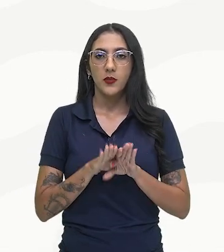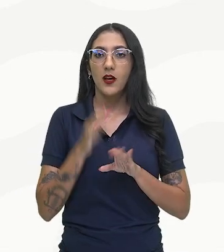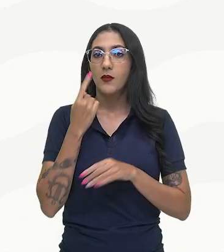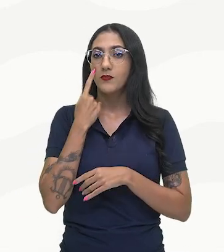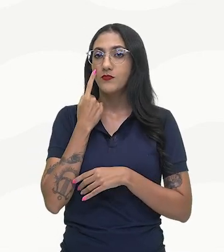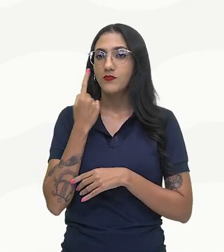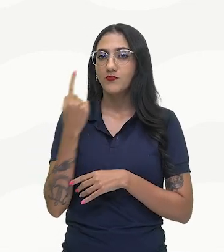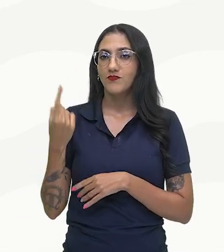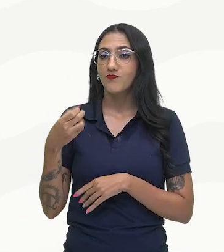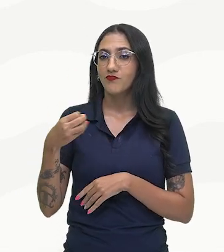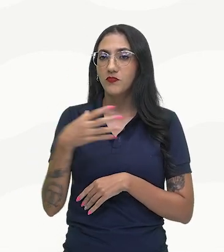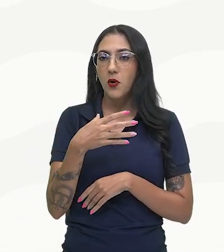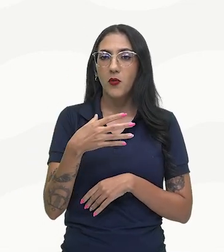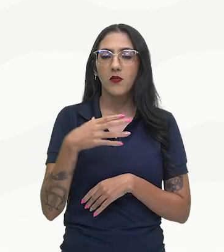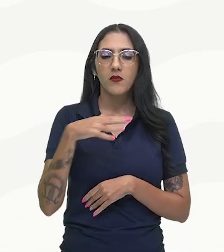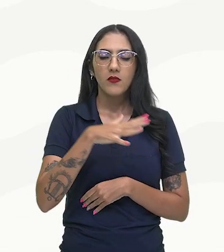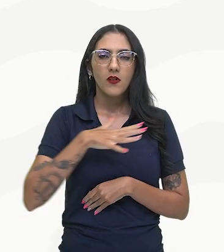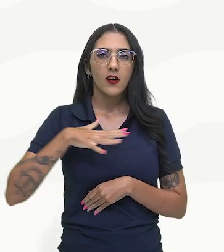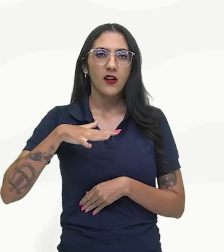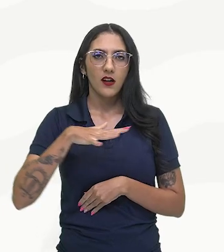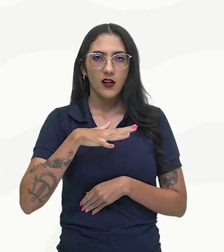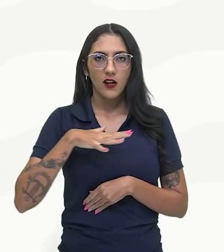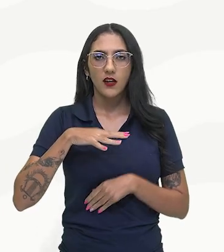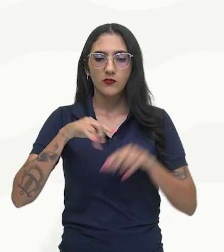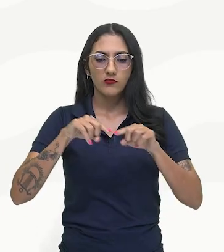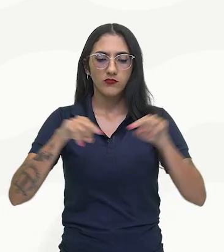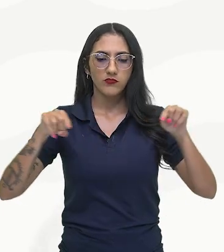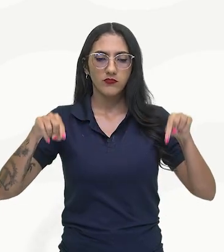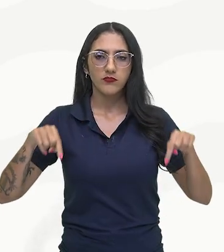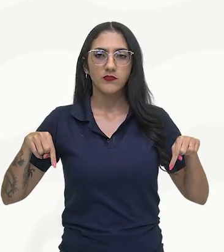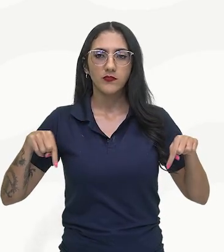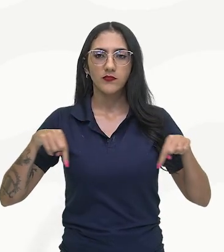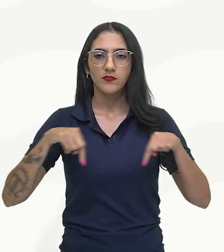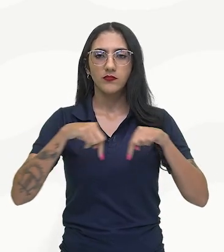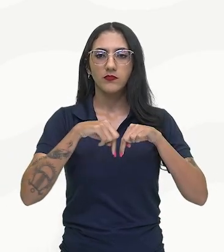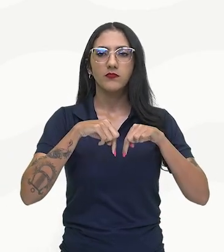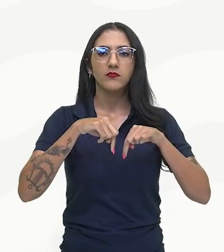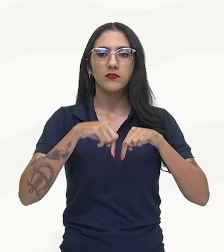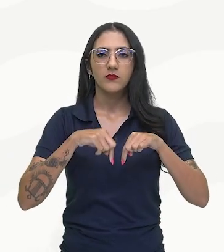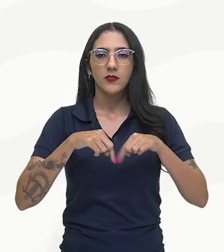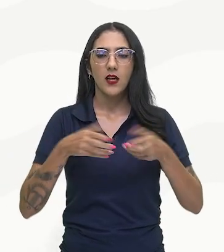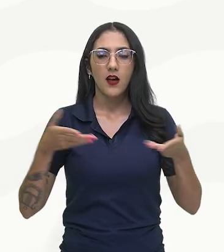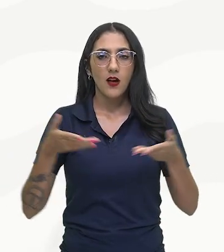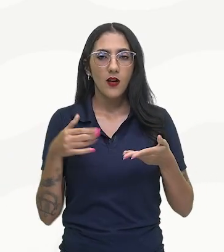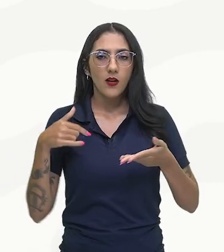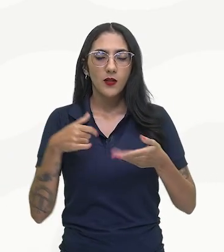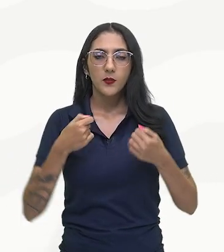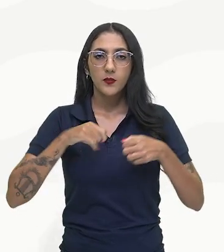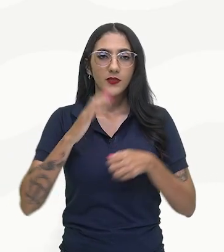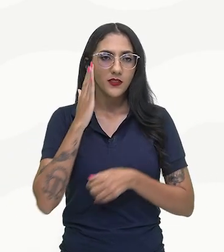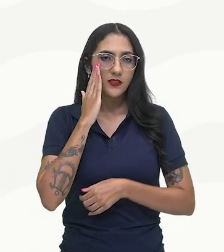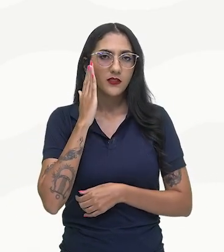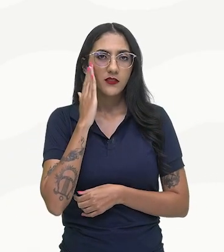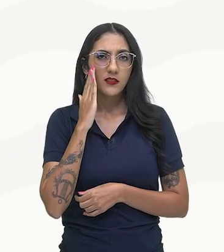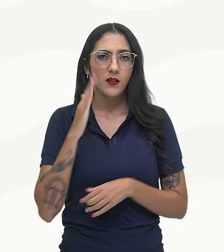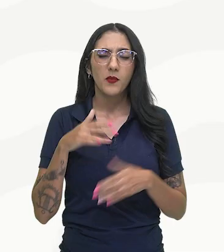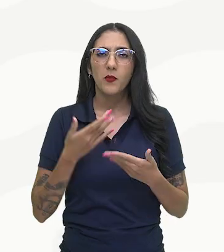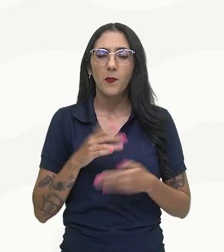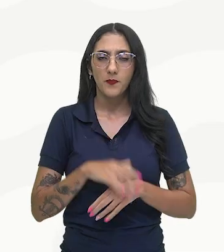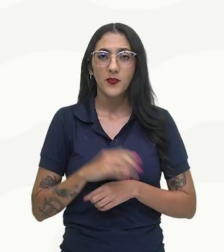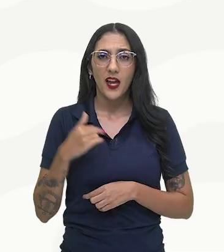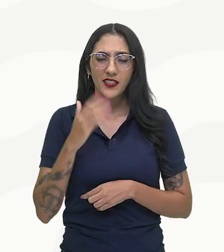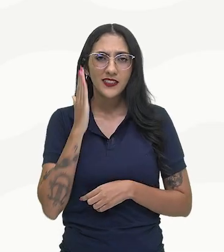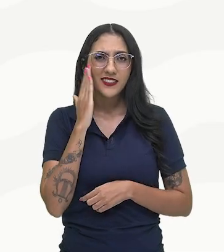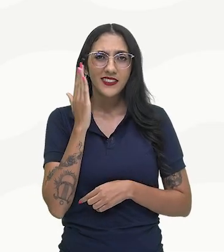novo retângulo, que é a área total desmatada em 2025, para a gente saber quais as medidas, tá? A gente sabe o total,